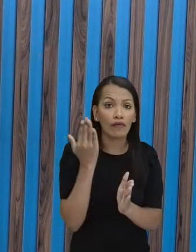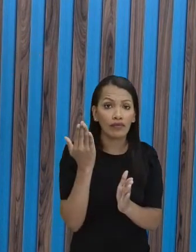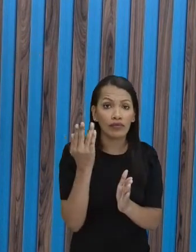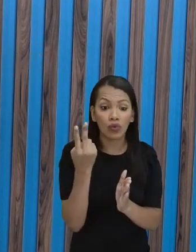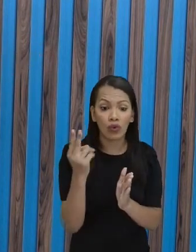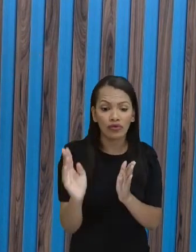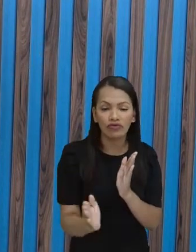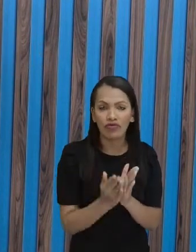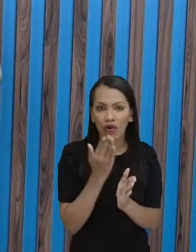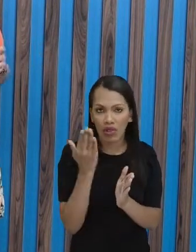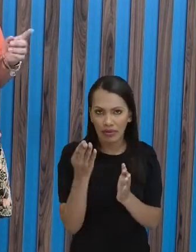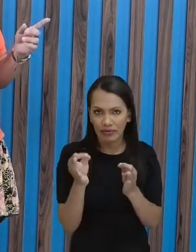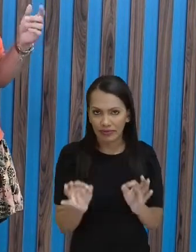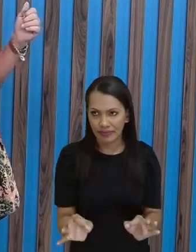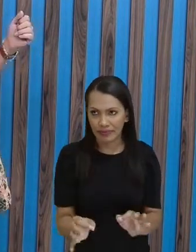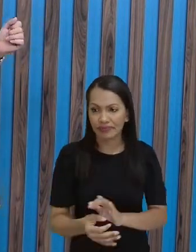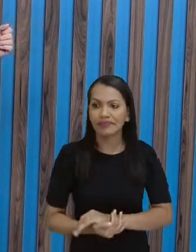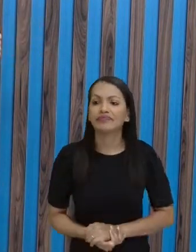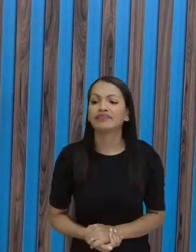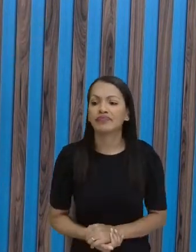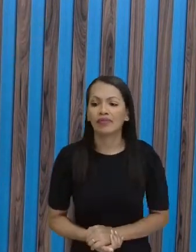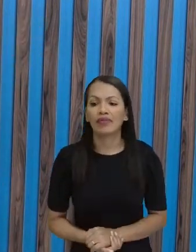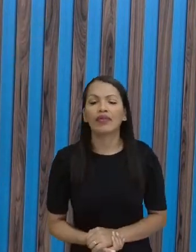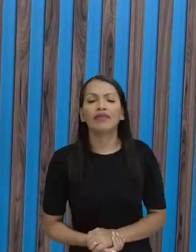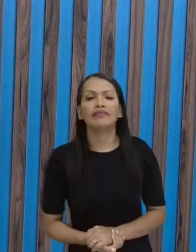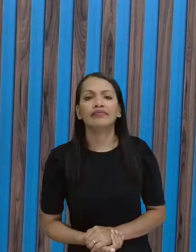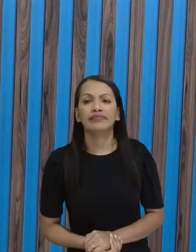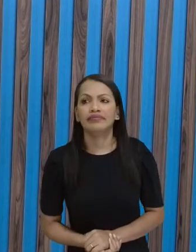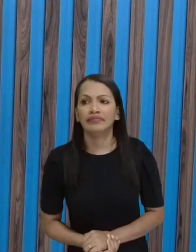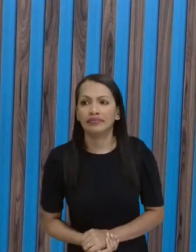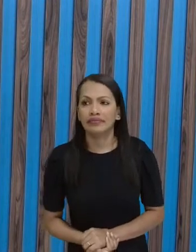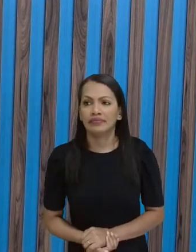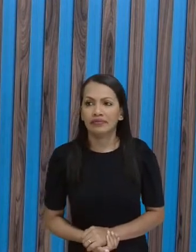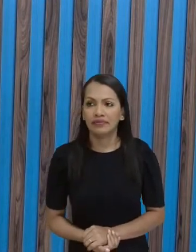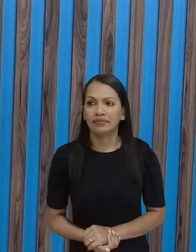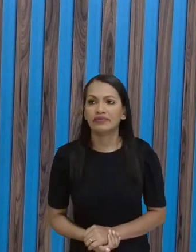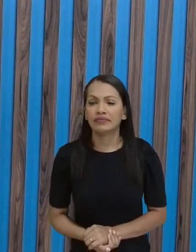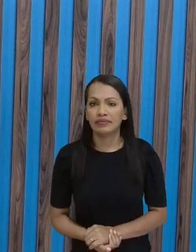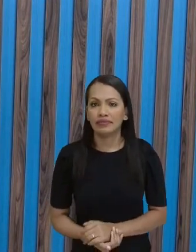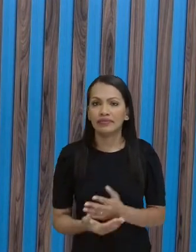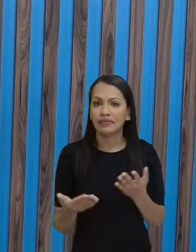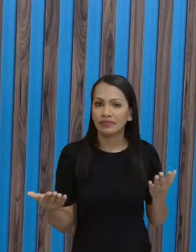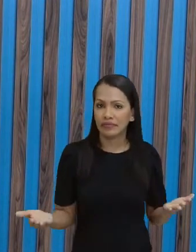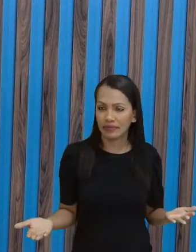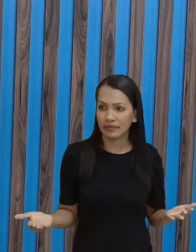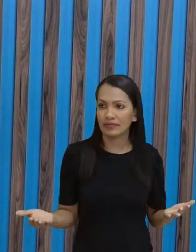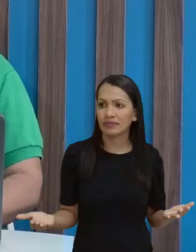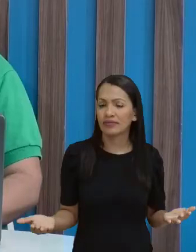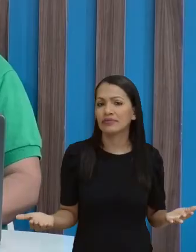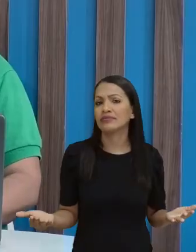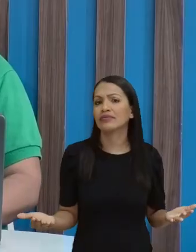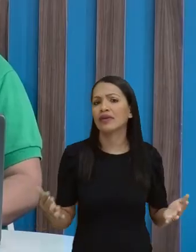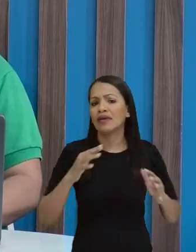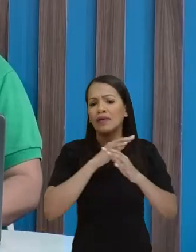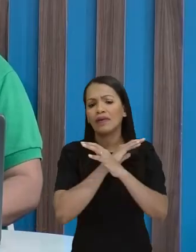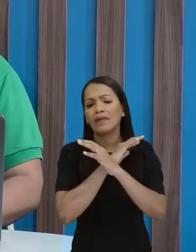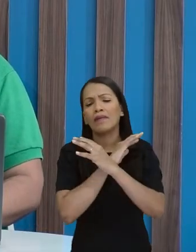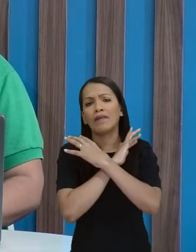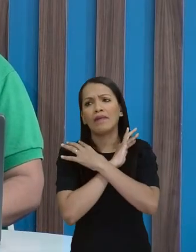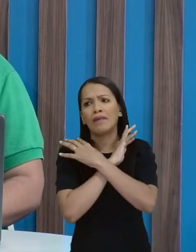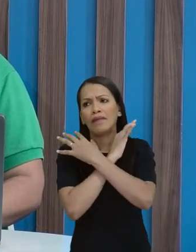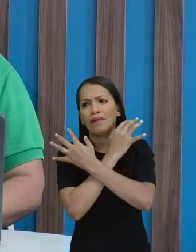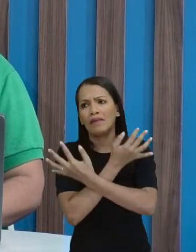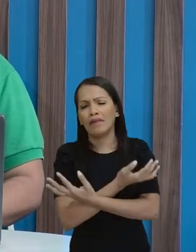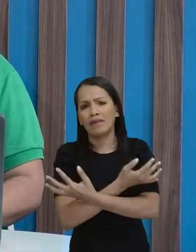verdade? Vamos lá. Sim, eu esqueci de dizer, professora Abigail. Branca de Neve ficou divino, não é? Eita, o que Não aconteceu? veio. Teve um problema com o